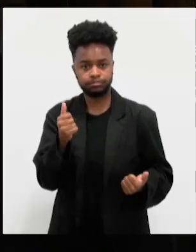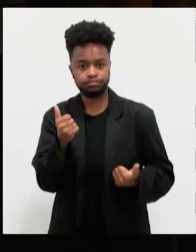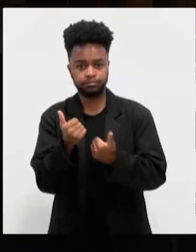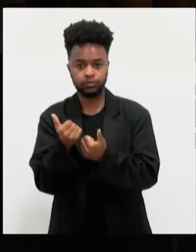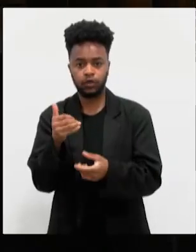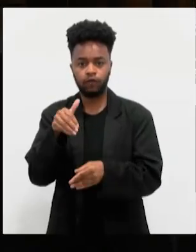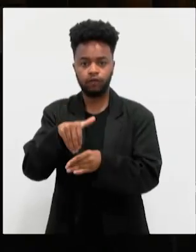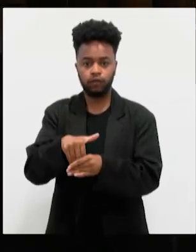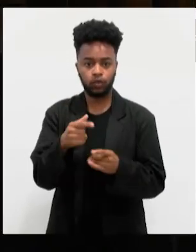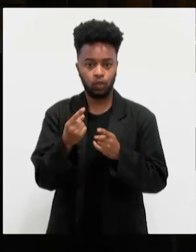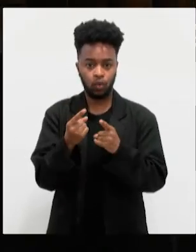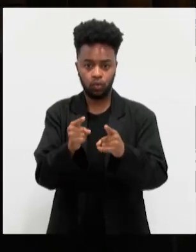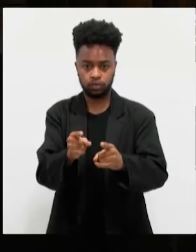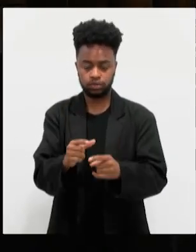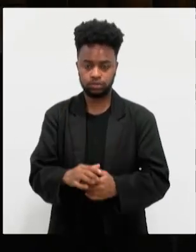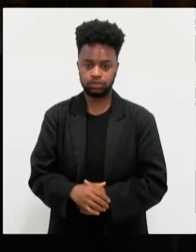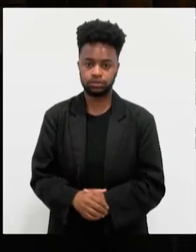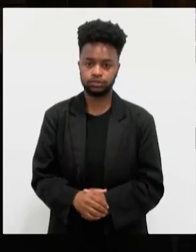votado contra.